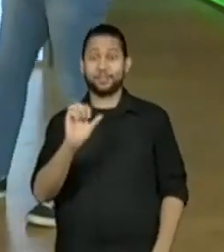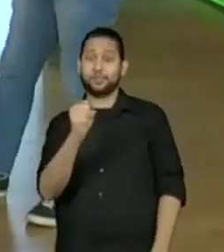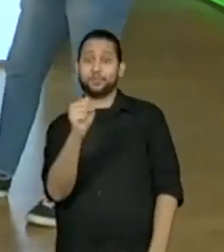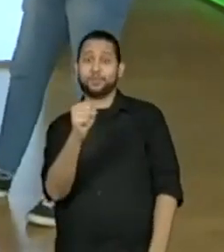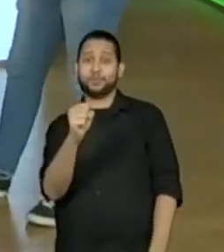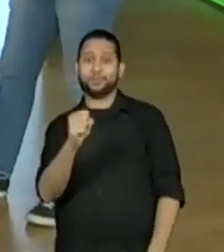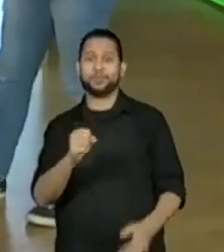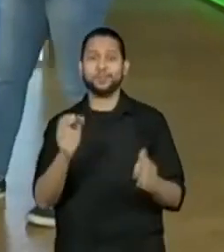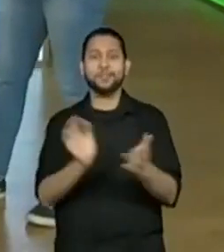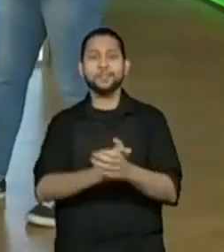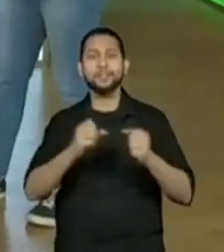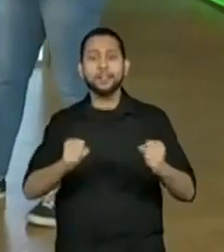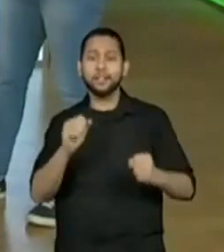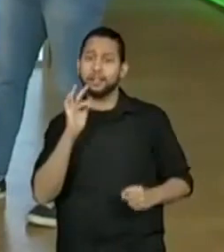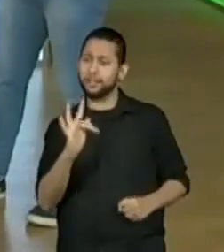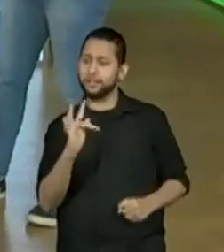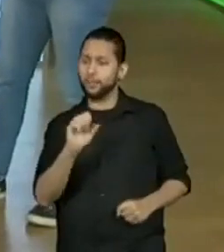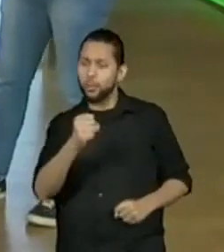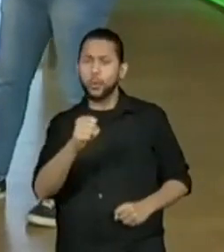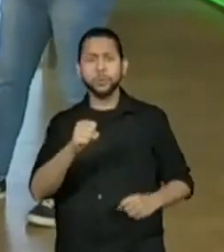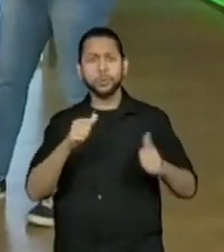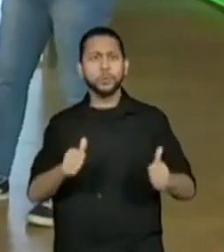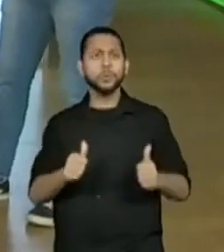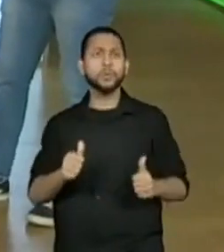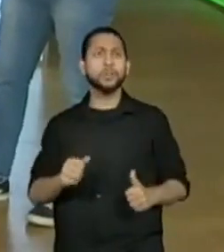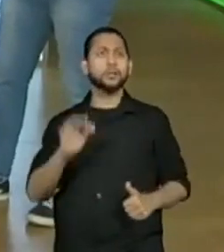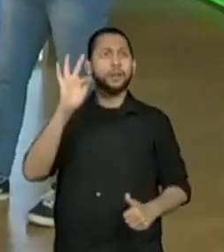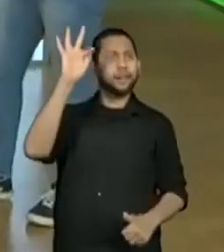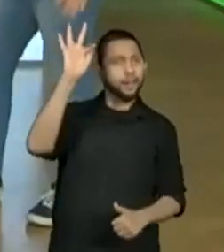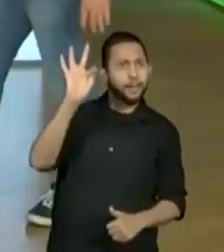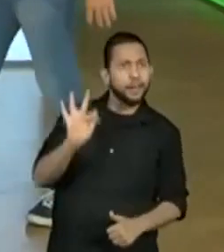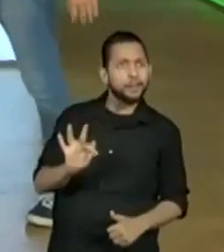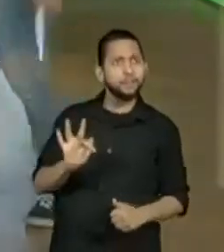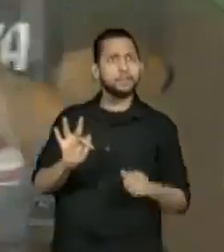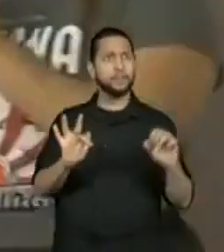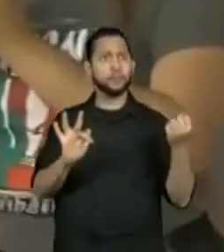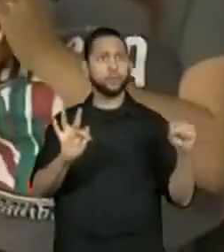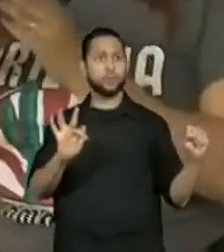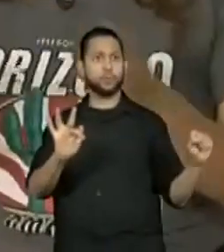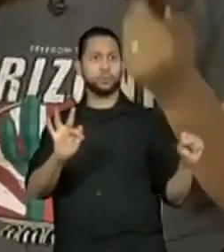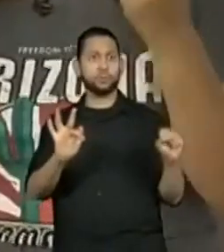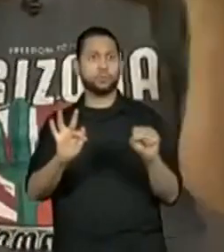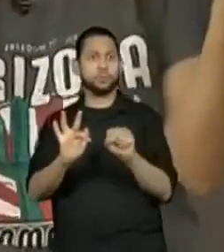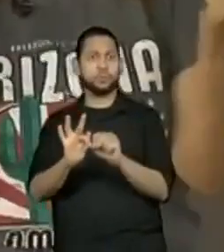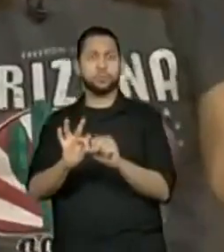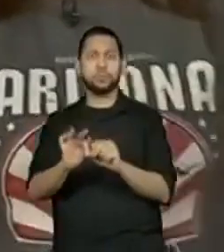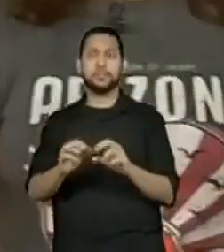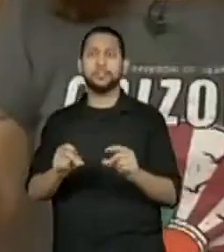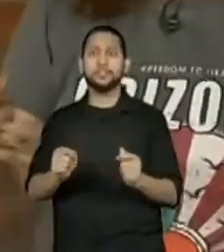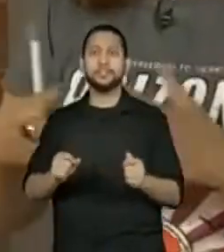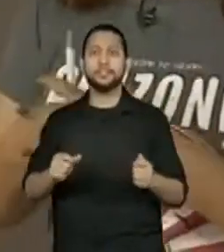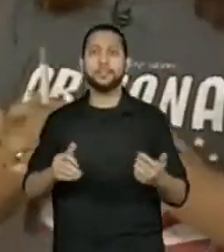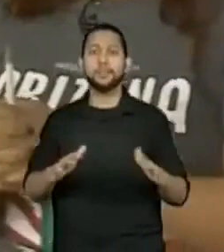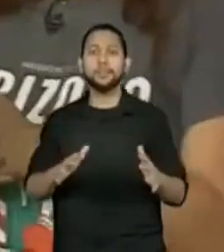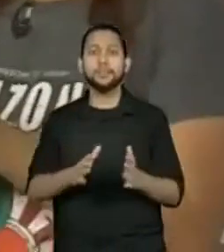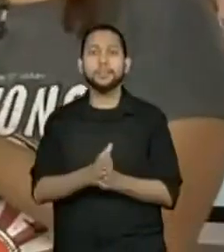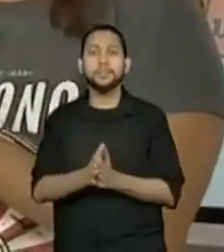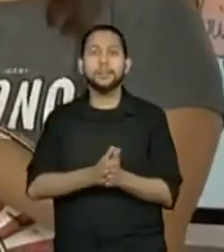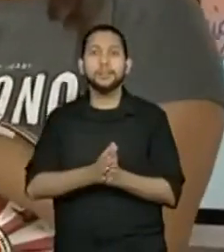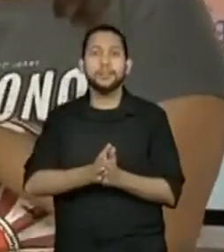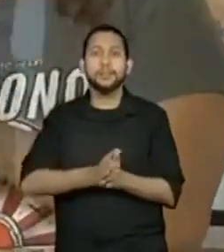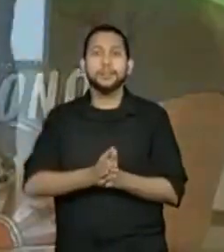F8. Vamos lá. F8. F8. Vai. Vamos fazer... Para, calma, ProAline. Ai, meu F8. Deus, que suspense. Não, calma. O